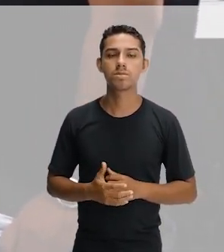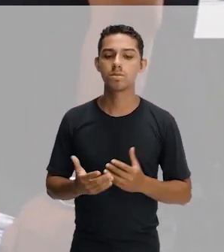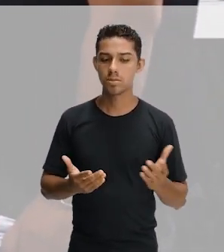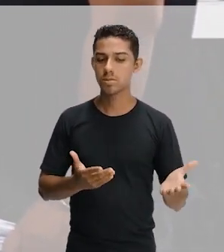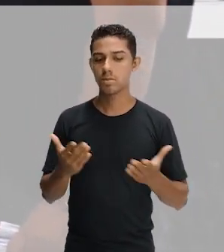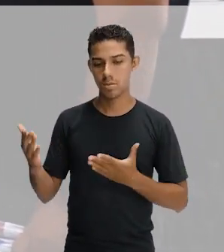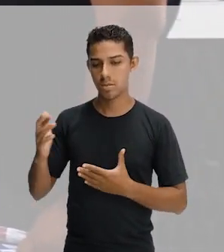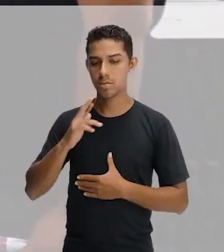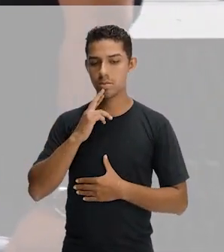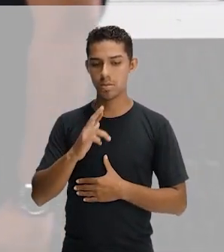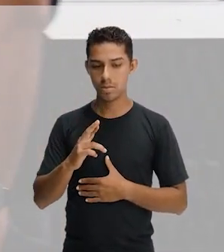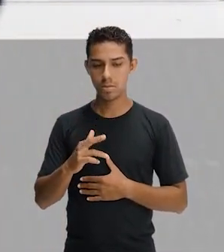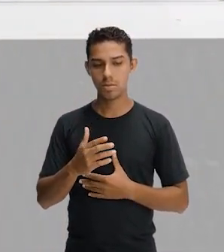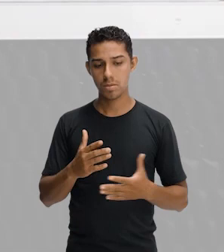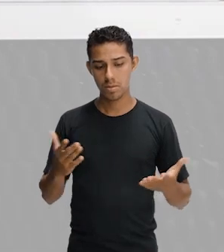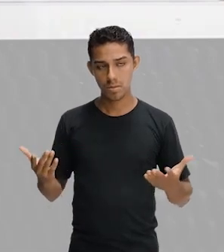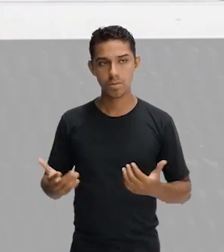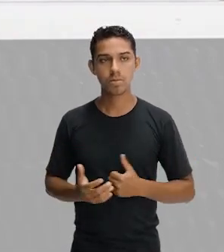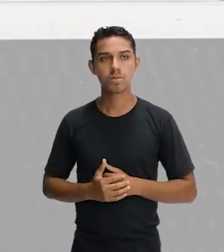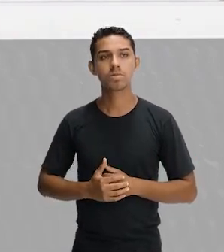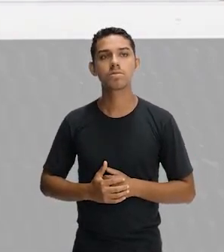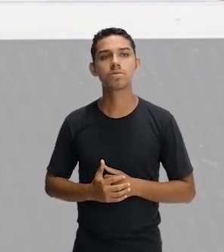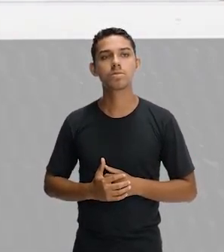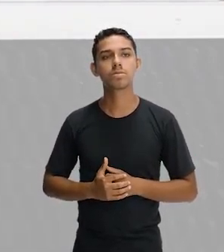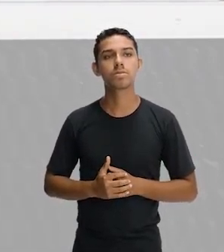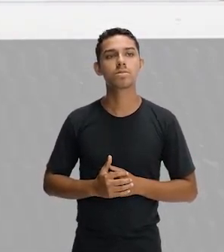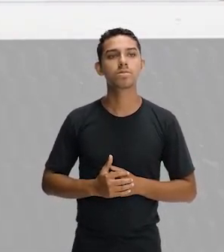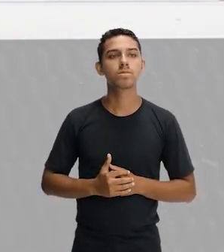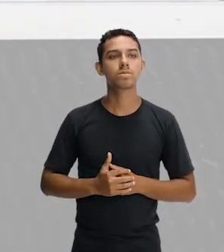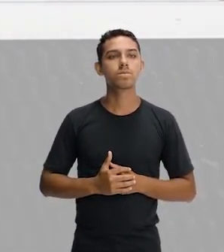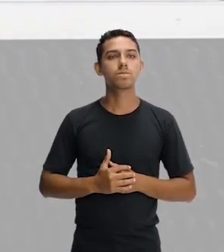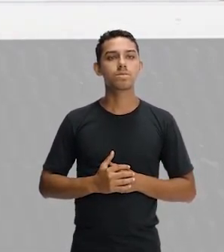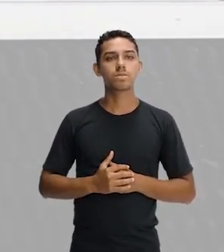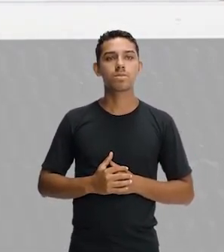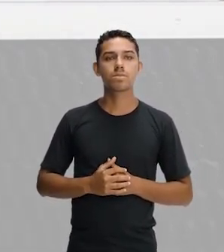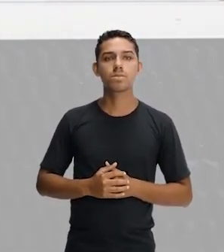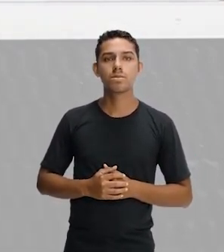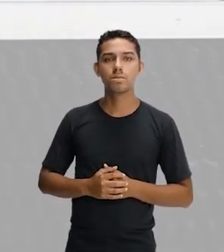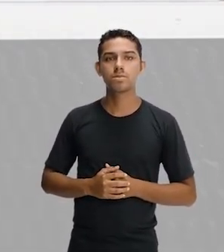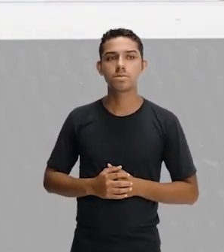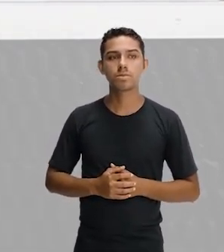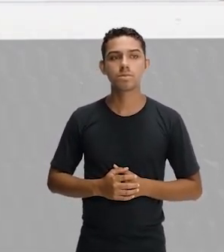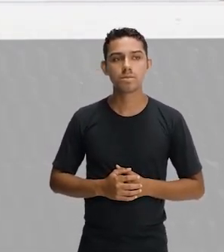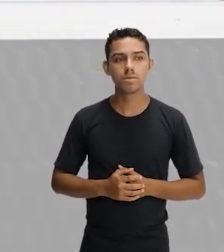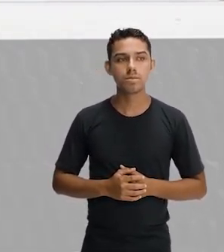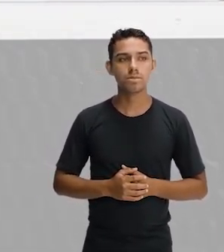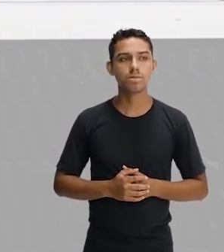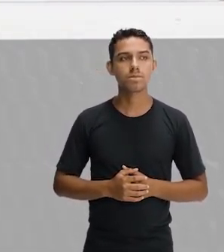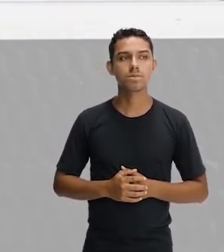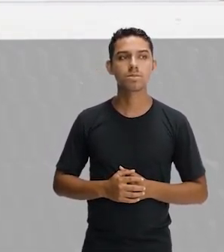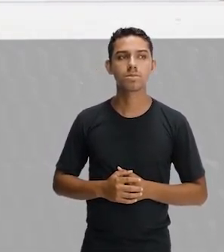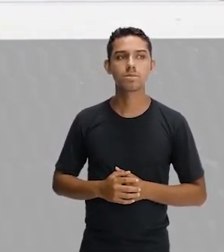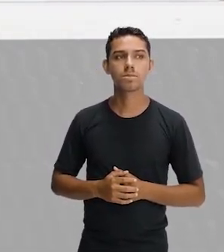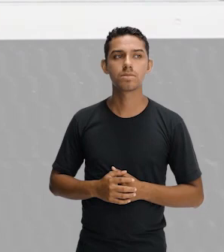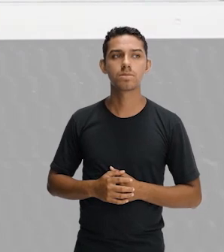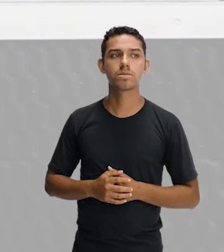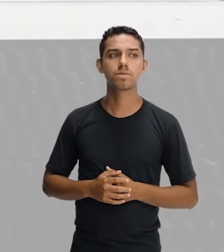o nosso resultado, né? Esse é o nosso momento de inércia, ok? Então,